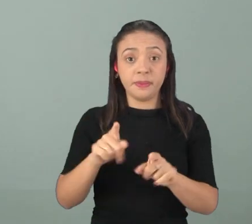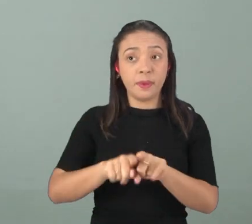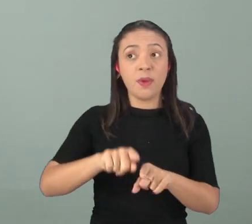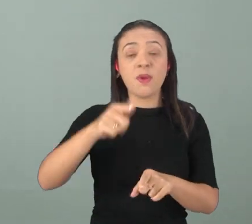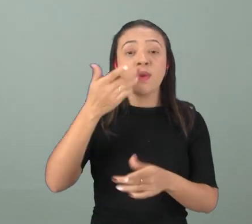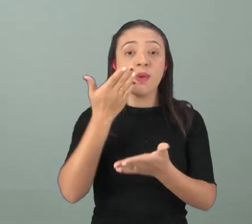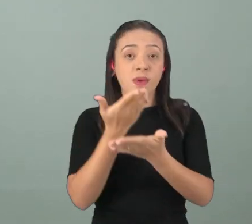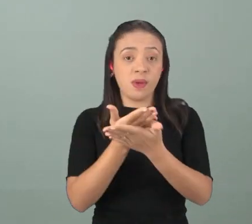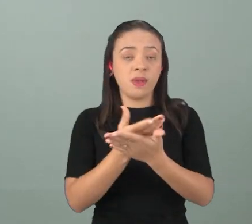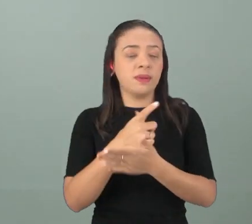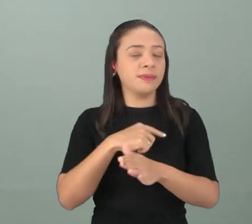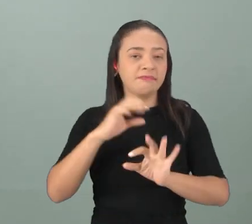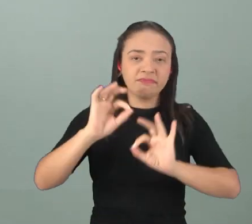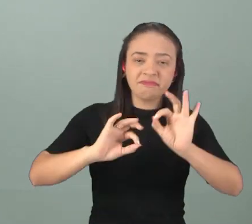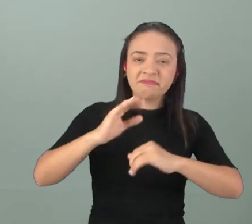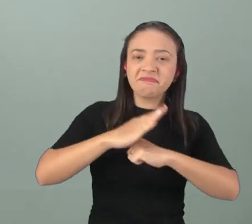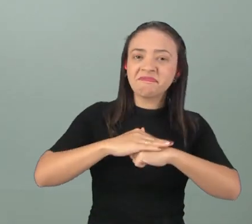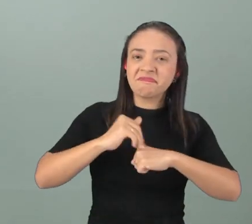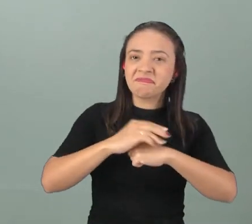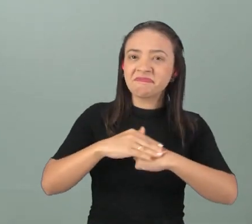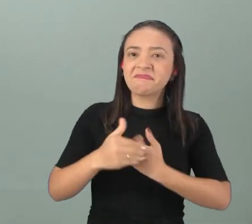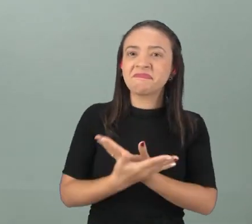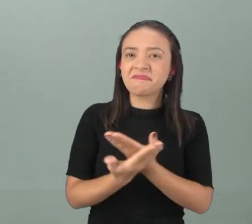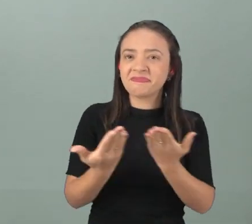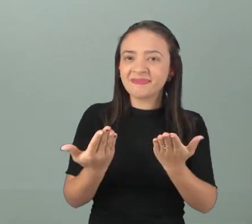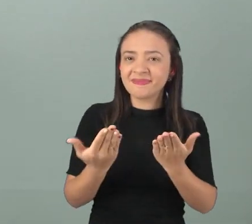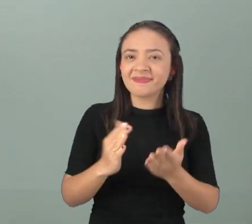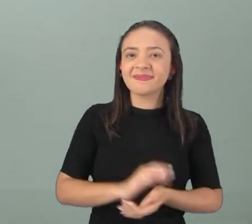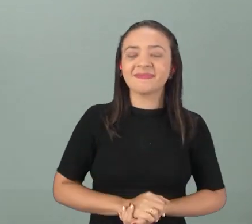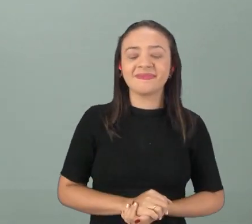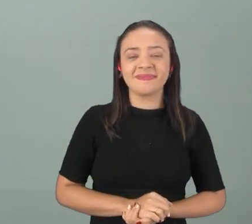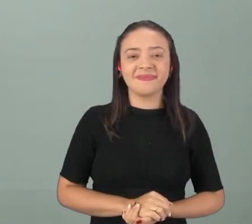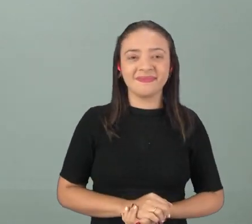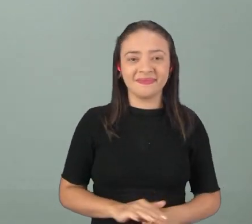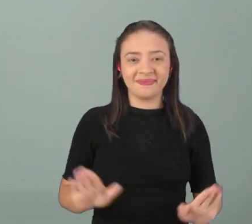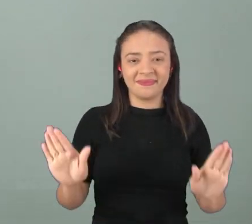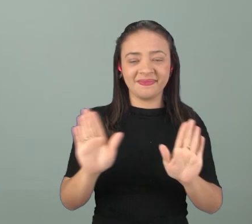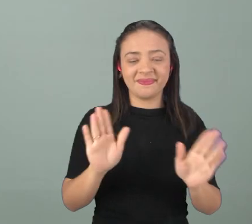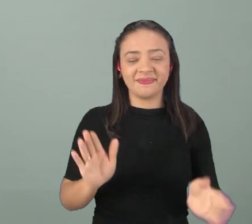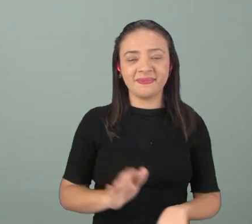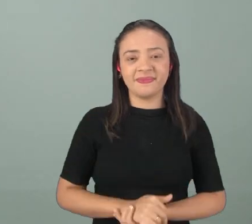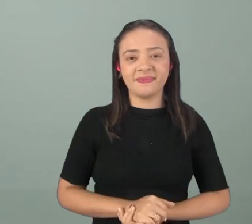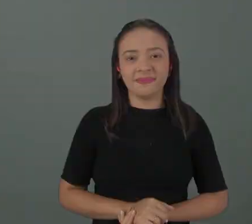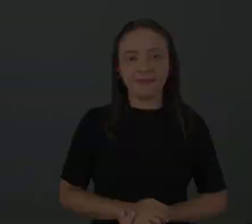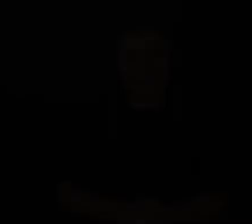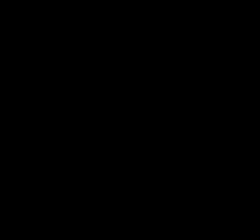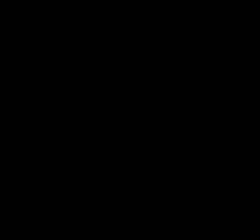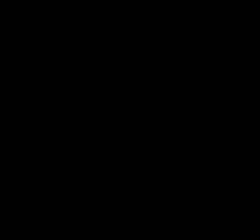aula e muitas outras que a gente tem preparado com carinho para vocês, tá bom? Eu te aguardo na próxima. Tchau, tchau!